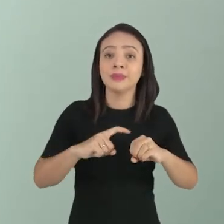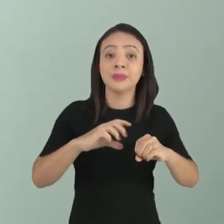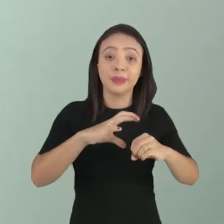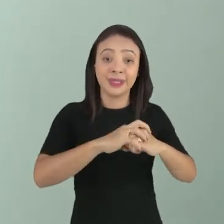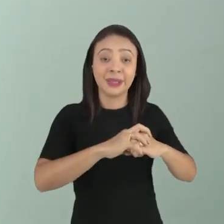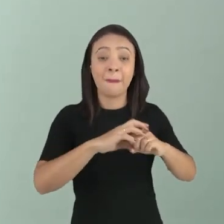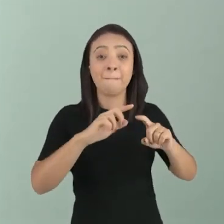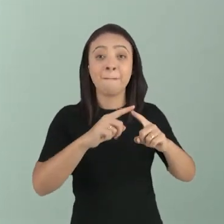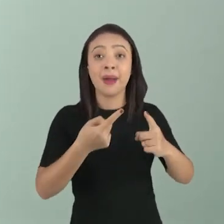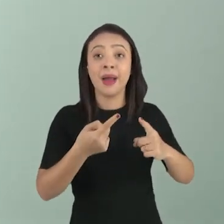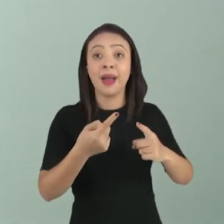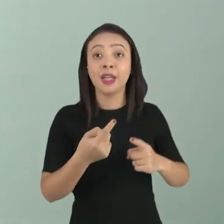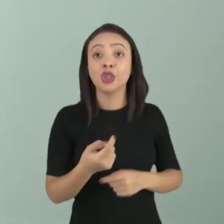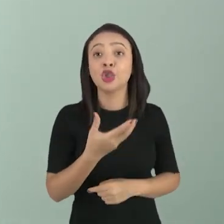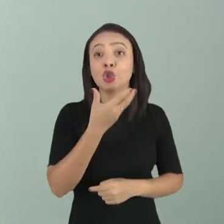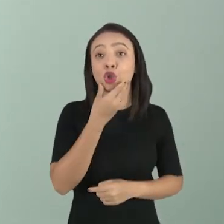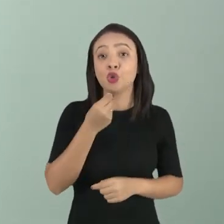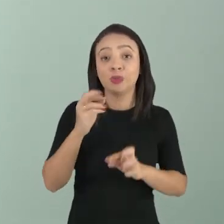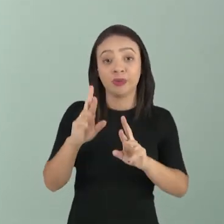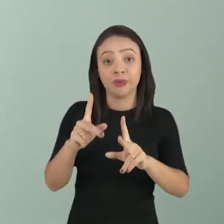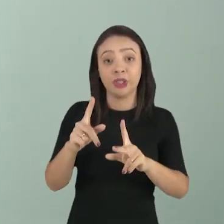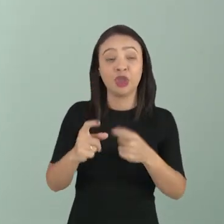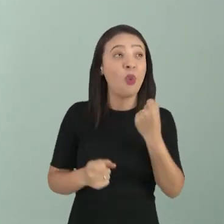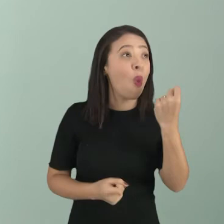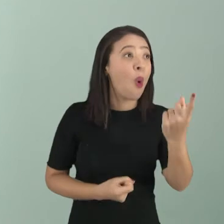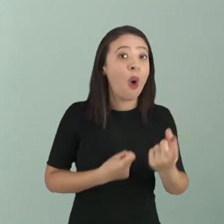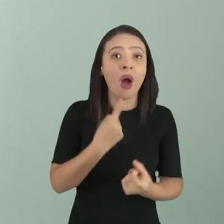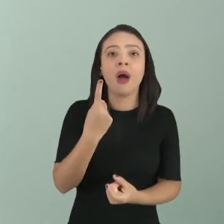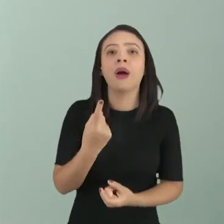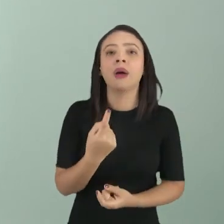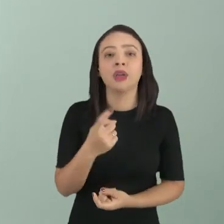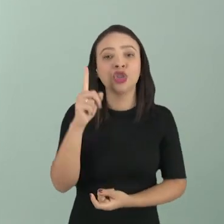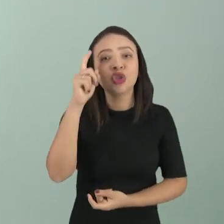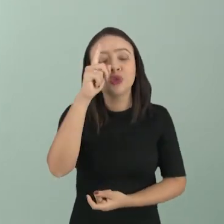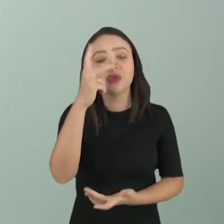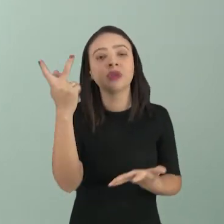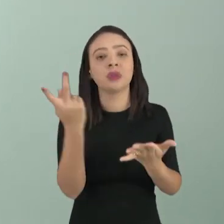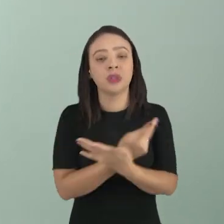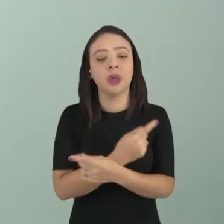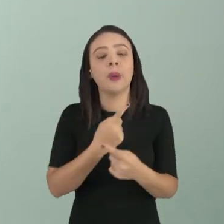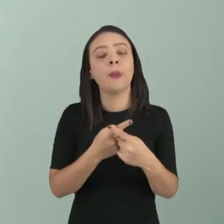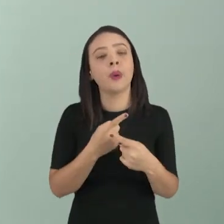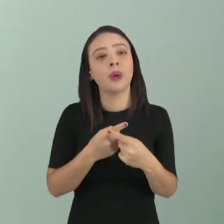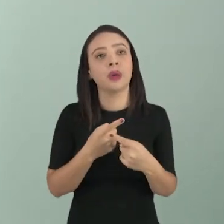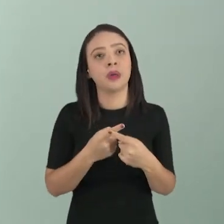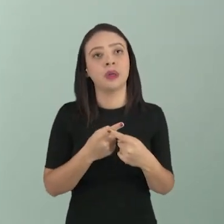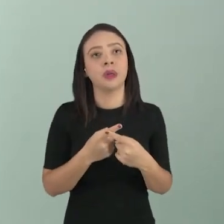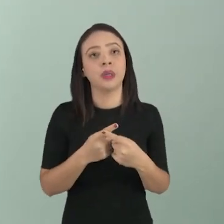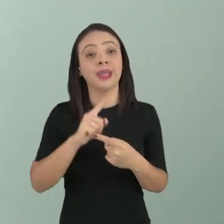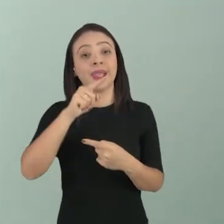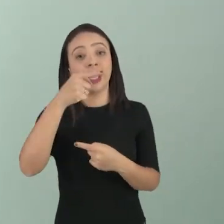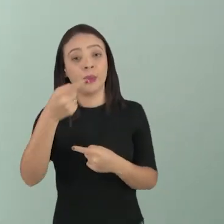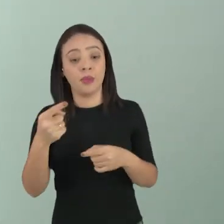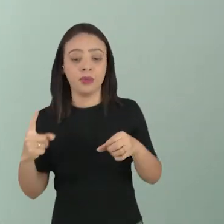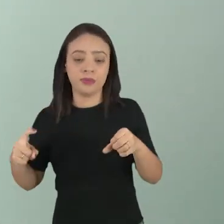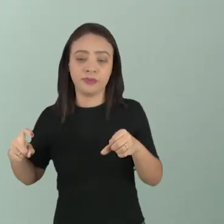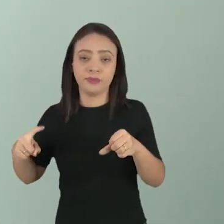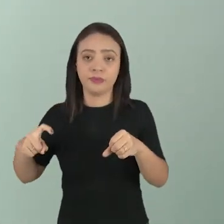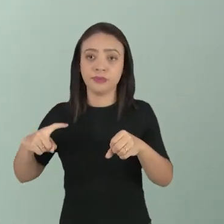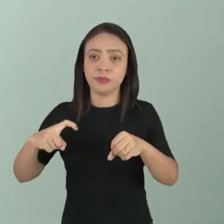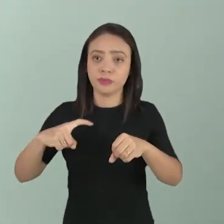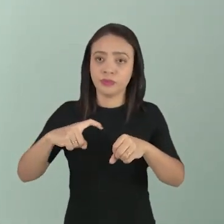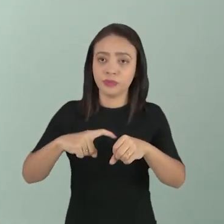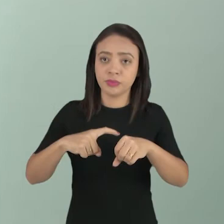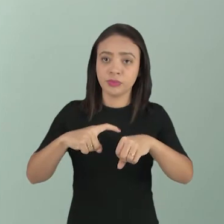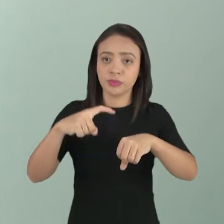diferentes. Então, isso é raríssimo de acontecer, porque, como já foi falado, após a penetração do